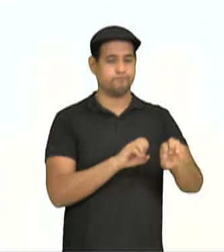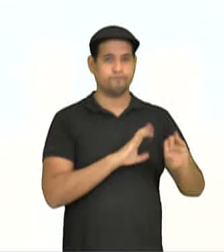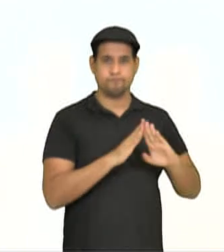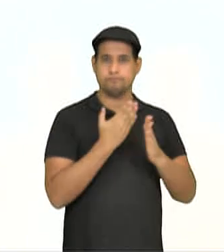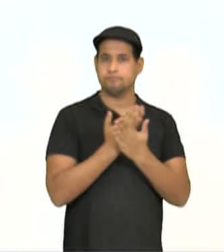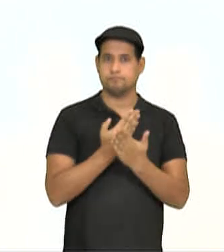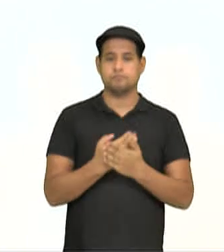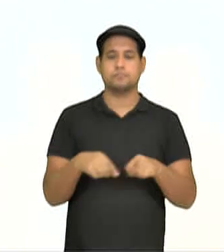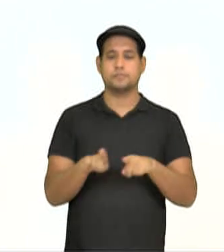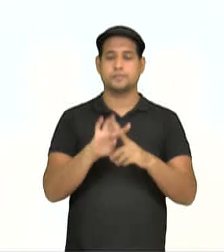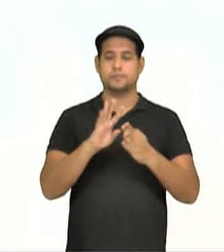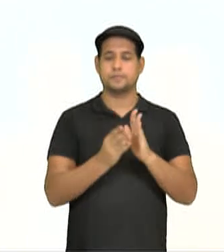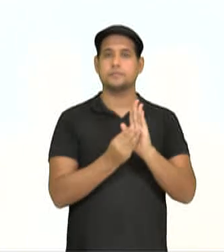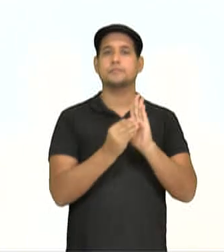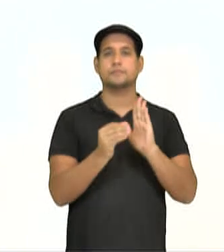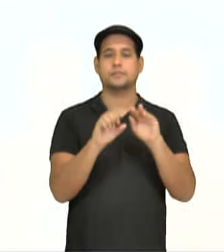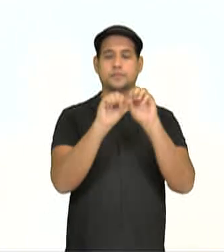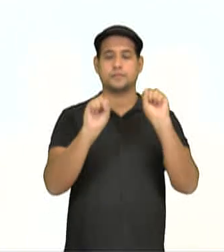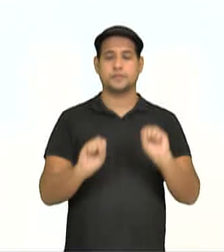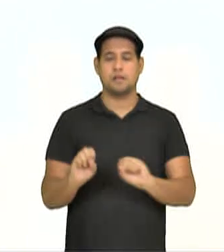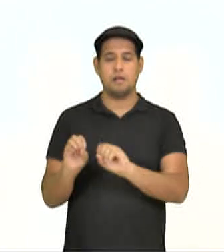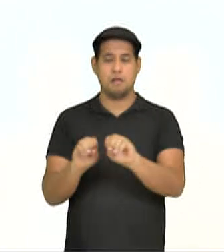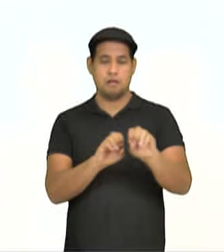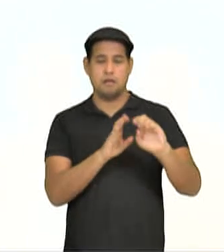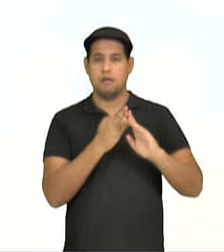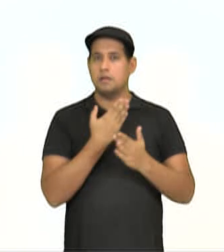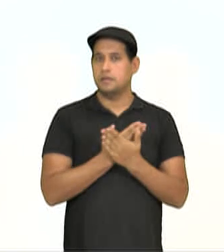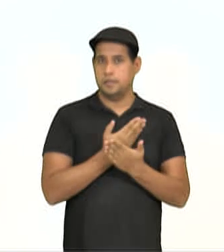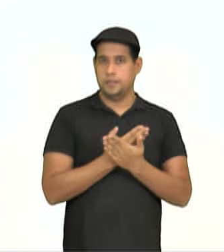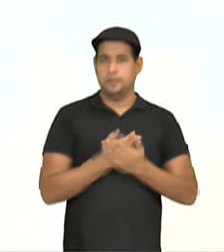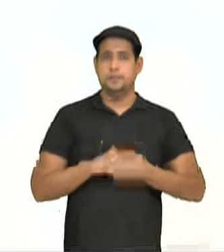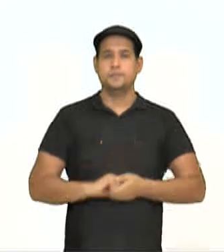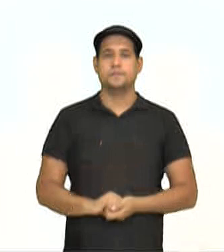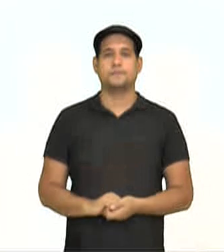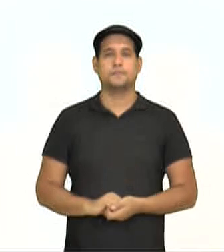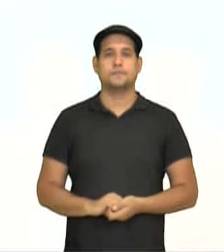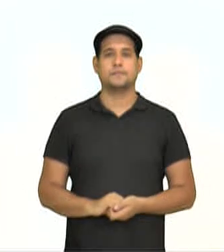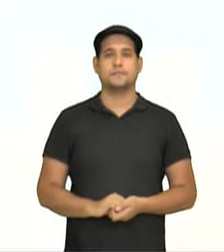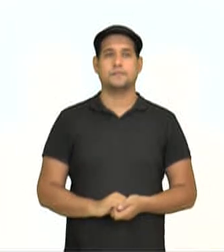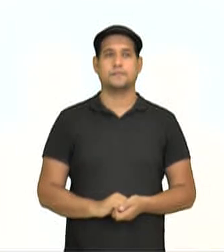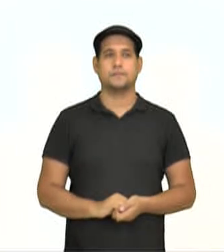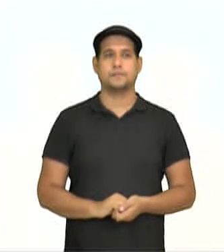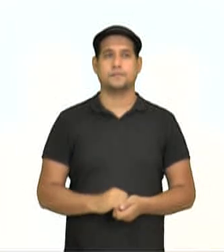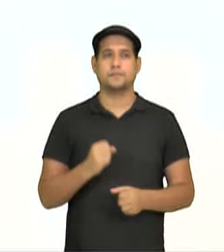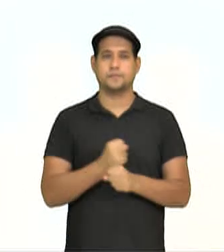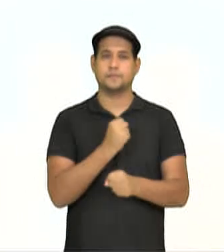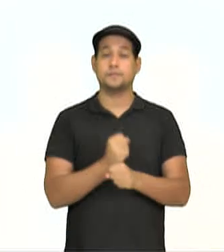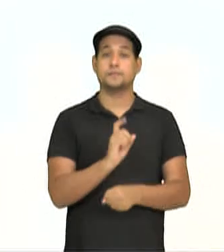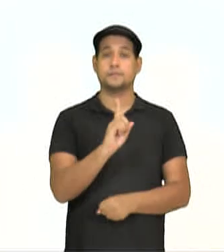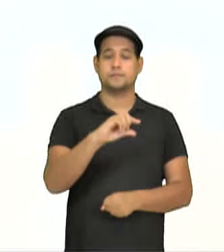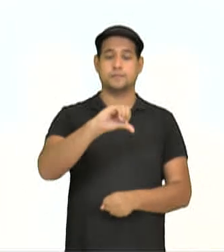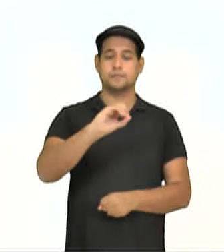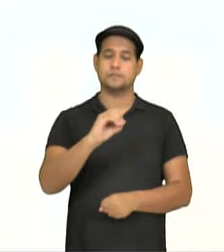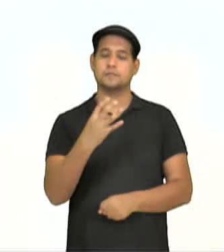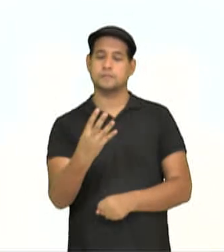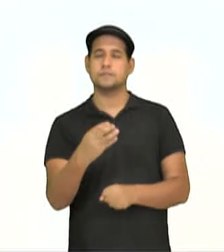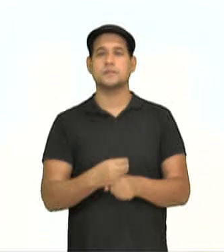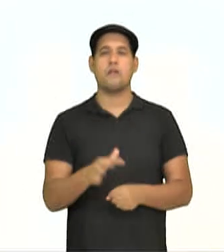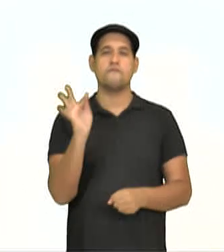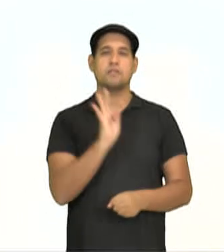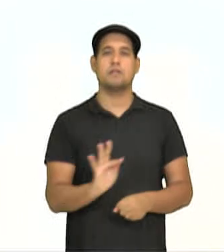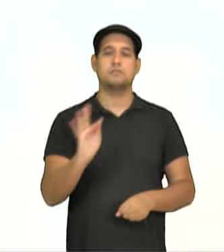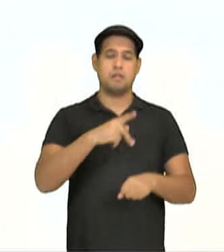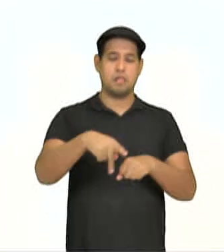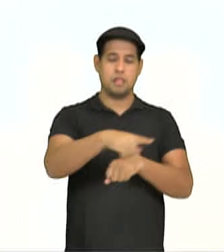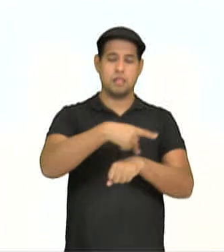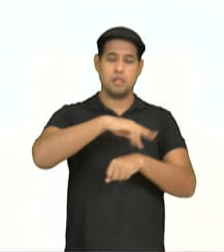foi incluído no sistema de ensino das escolas. Em 1904, constituída a Federação Internacional